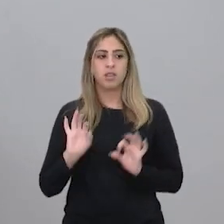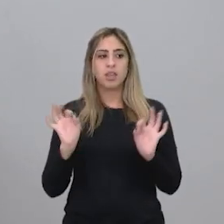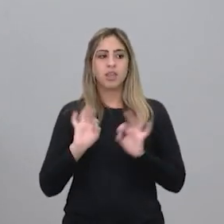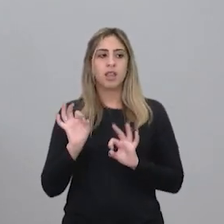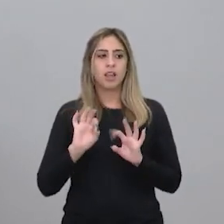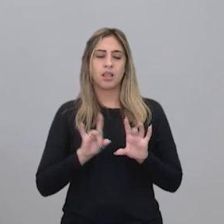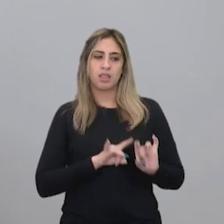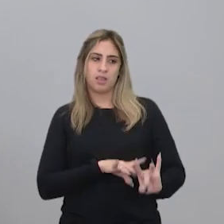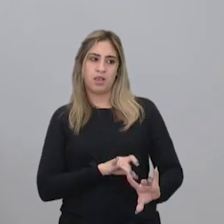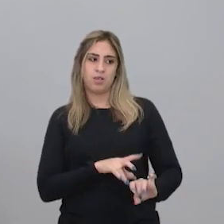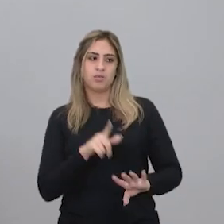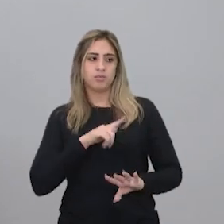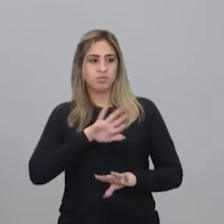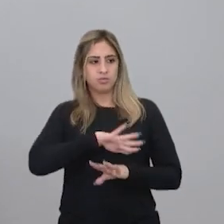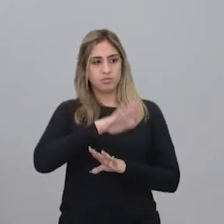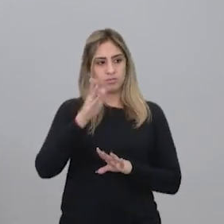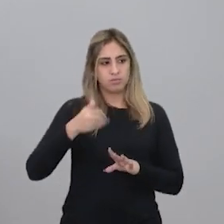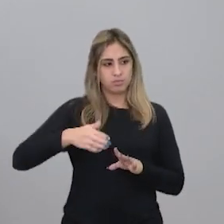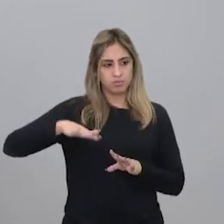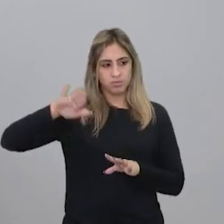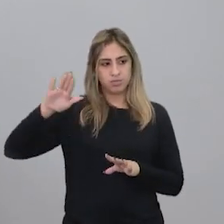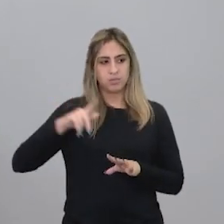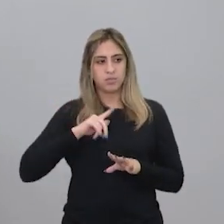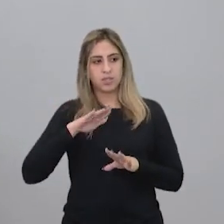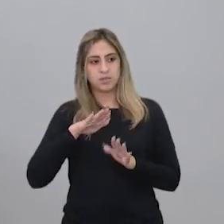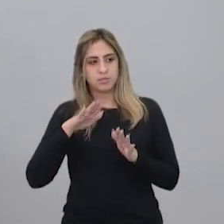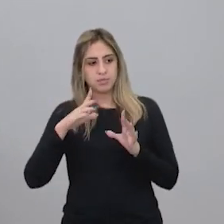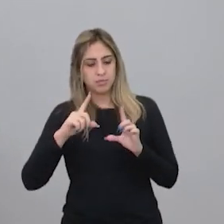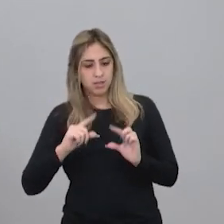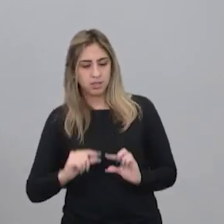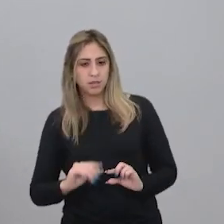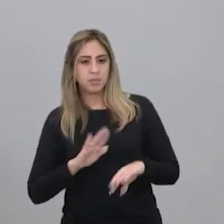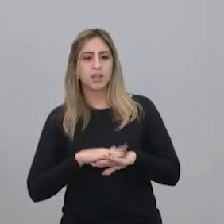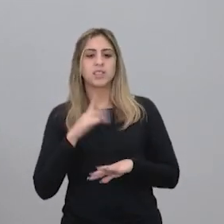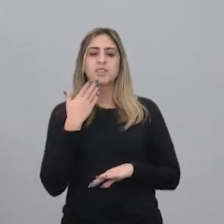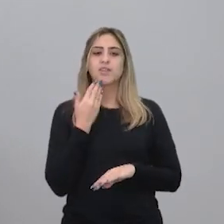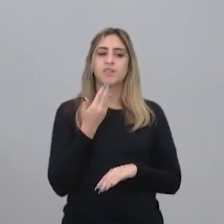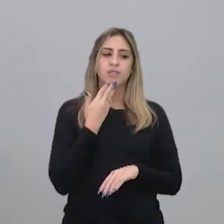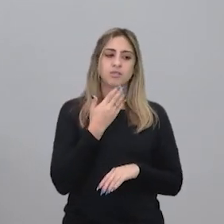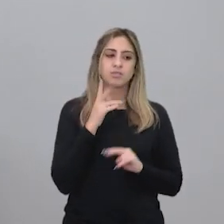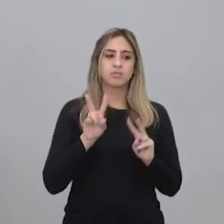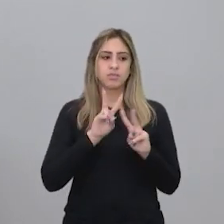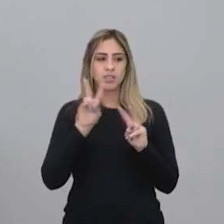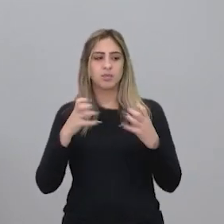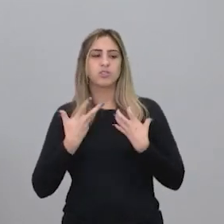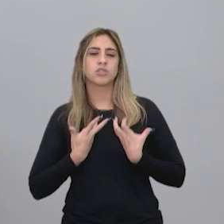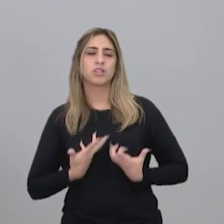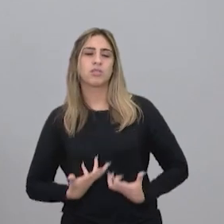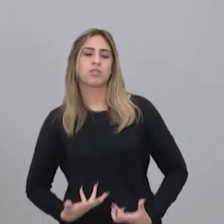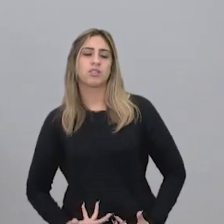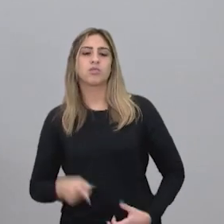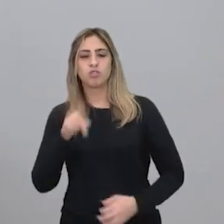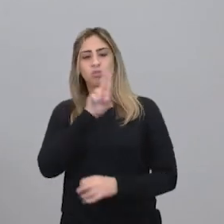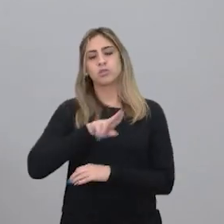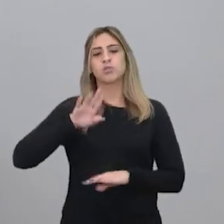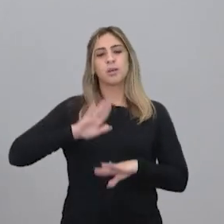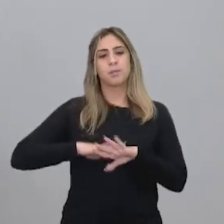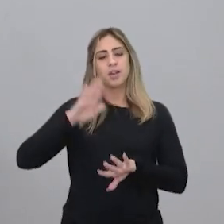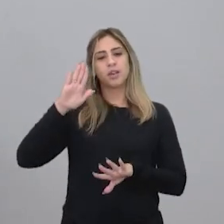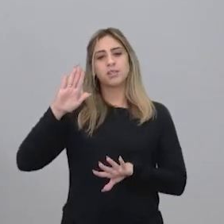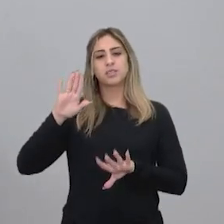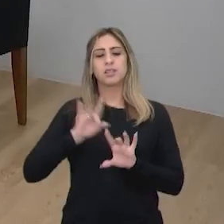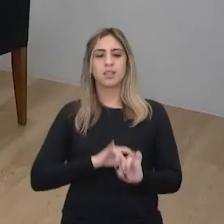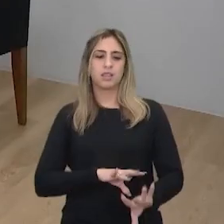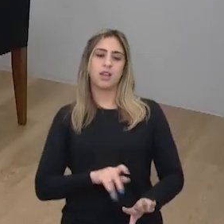nada técnico. Tem algumas montanhas que, apesar de ser mais baixas, ser mais fáceis, assim, em termos de exaustão, você usa mais